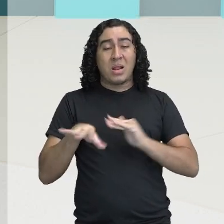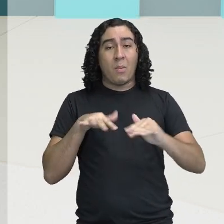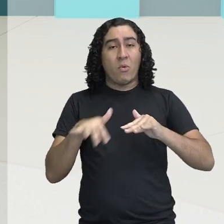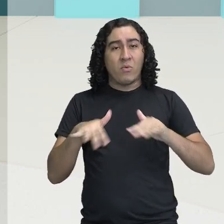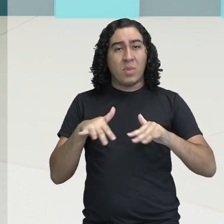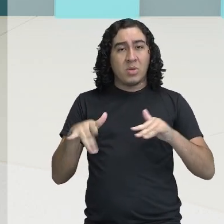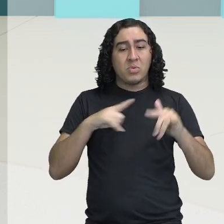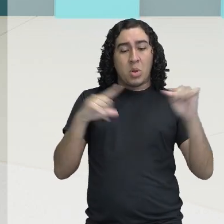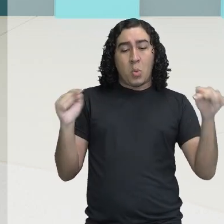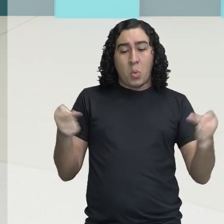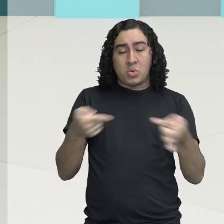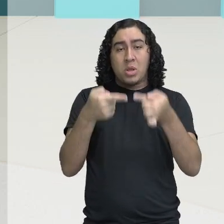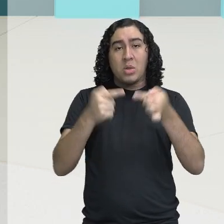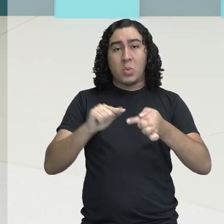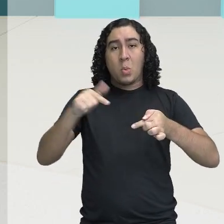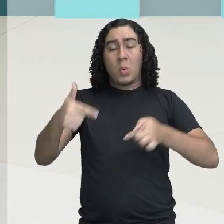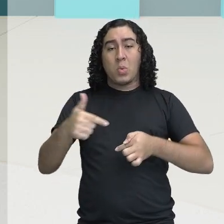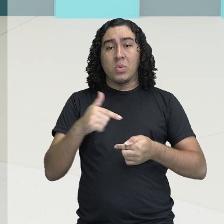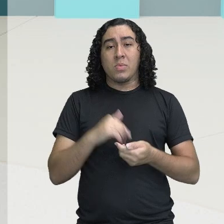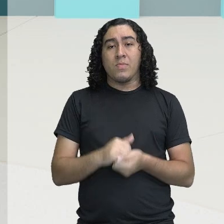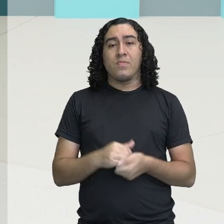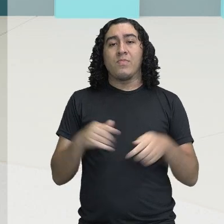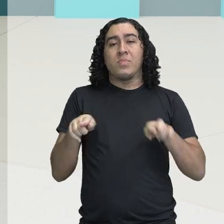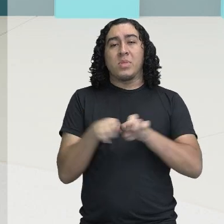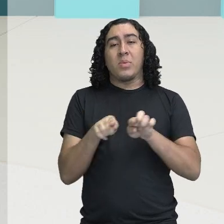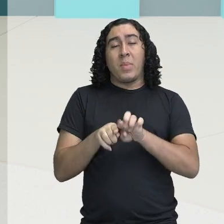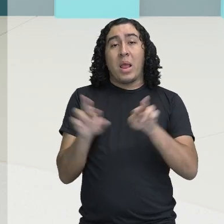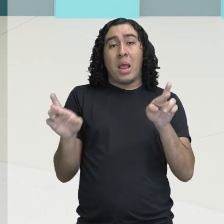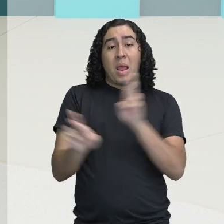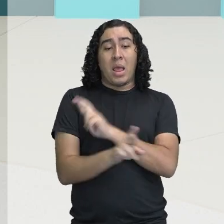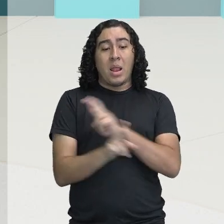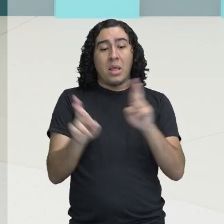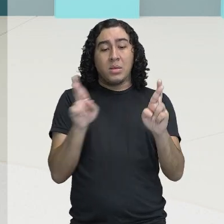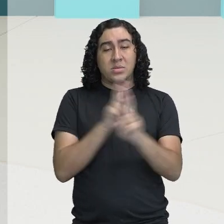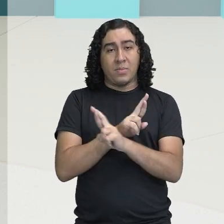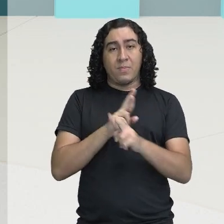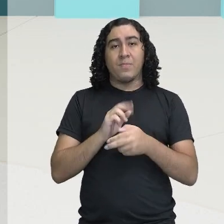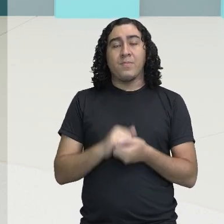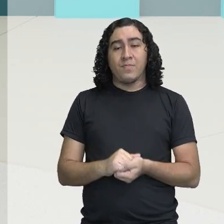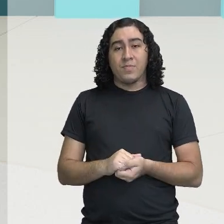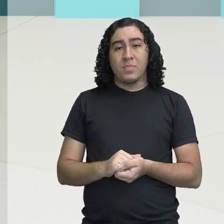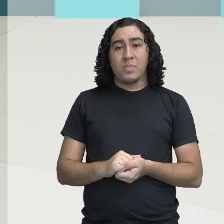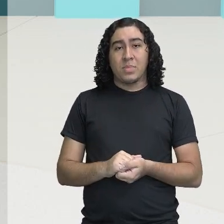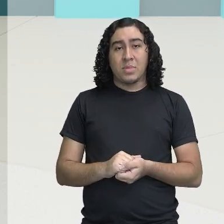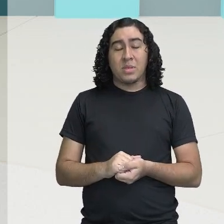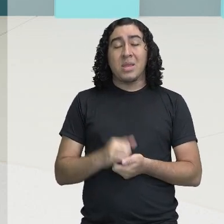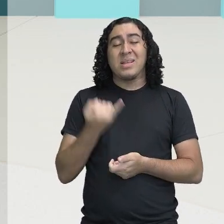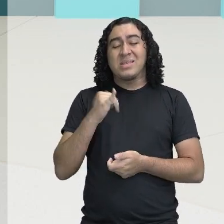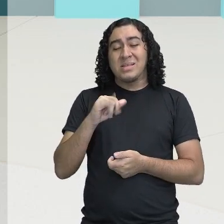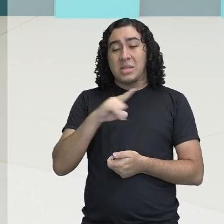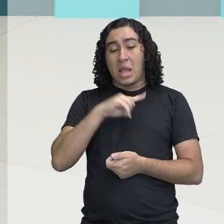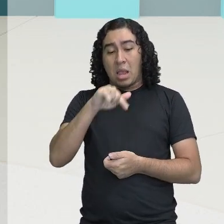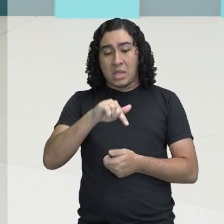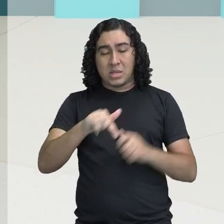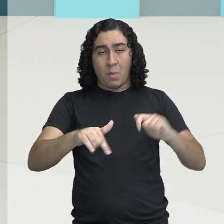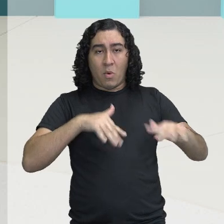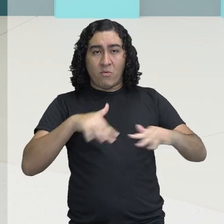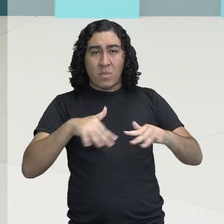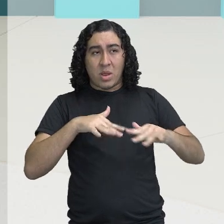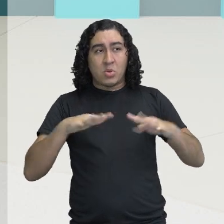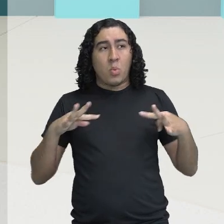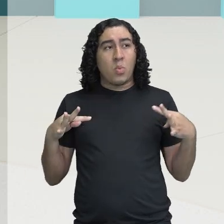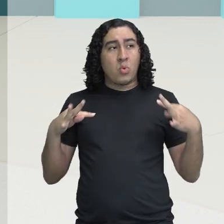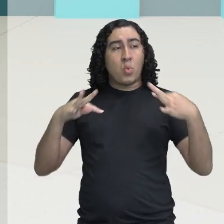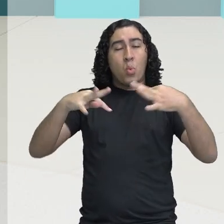o outro. E as relações, quando eu trago esse movimento para o coletivo, para